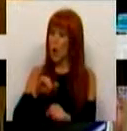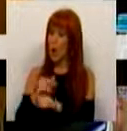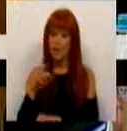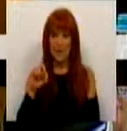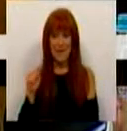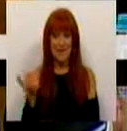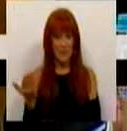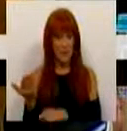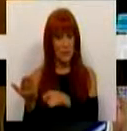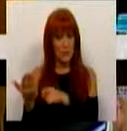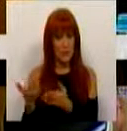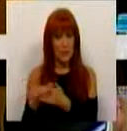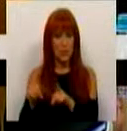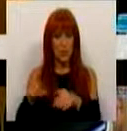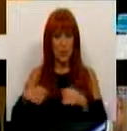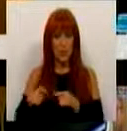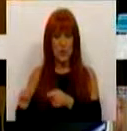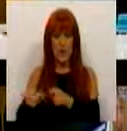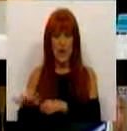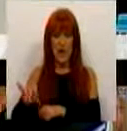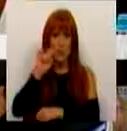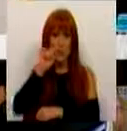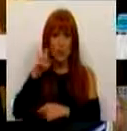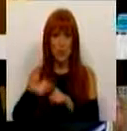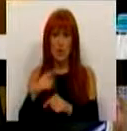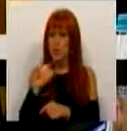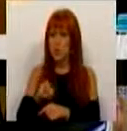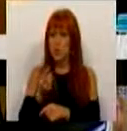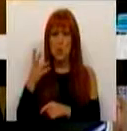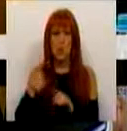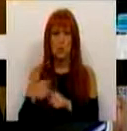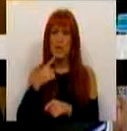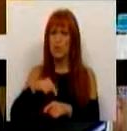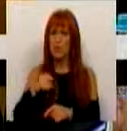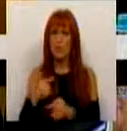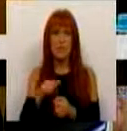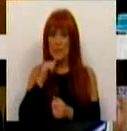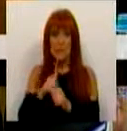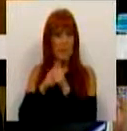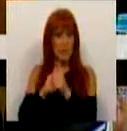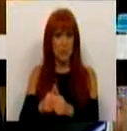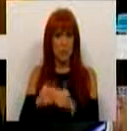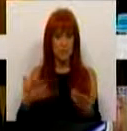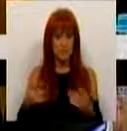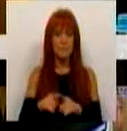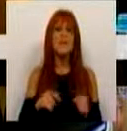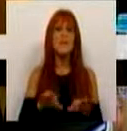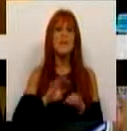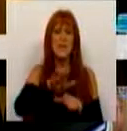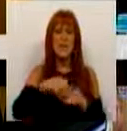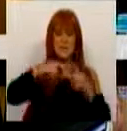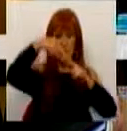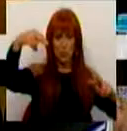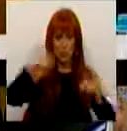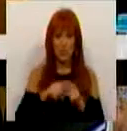restantes 35 são atribuições próprias de gestão das áreas protegidas e muitas delas, repito, estão por cumprir. Envolver as